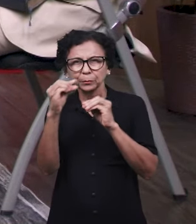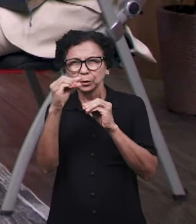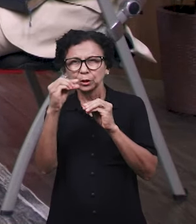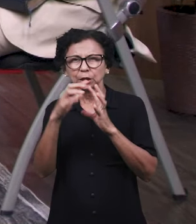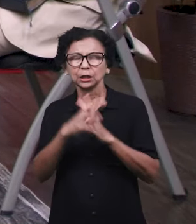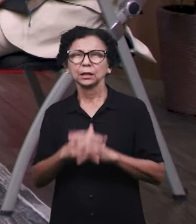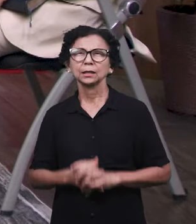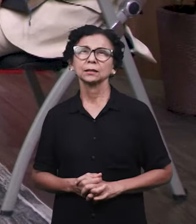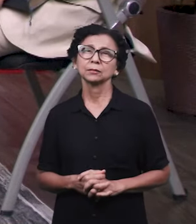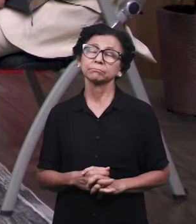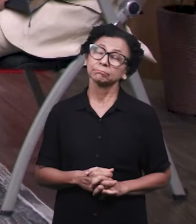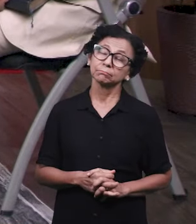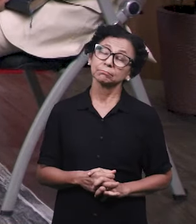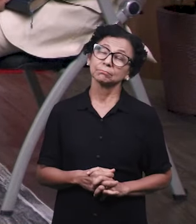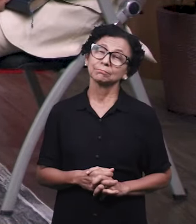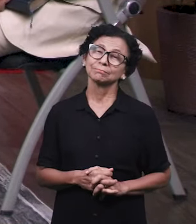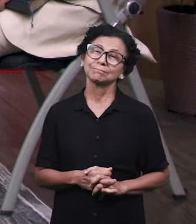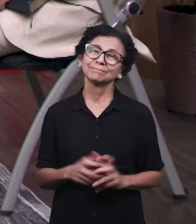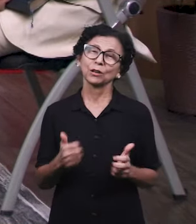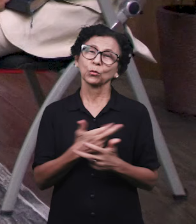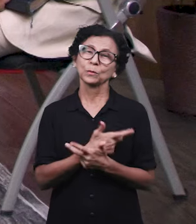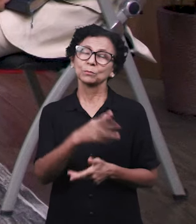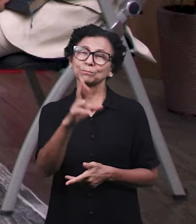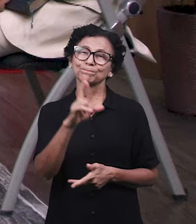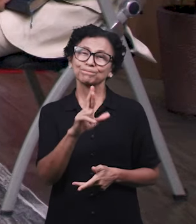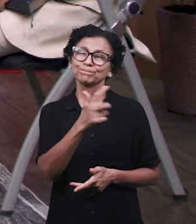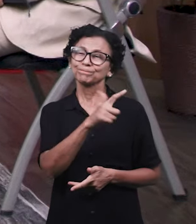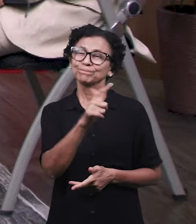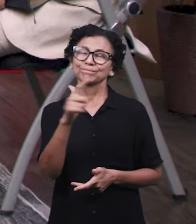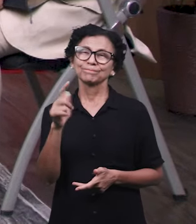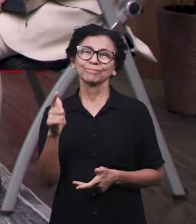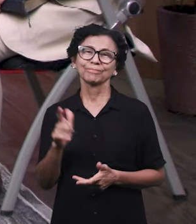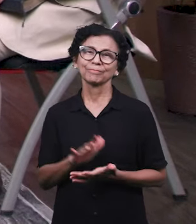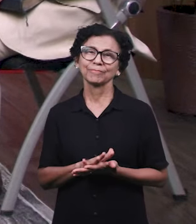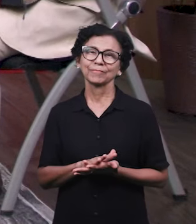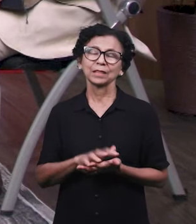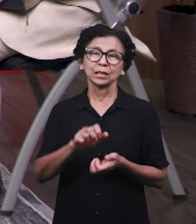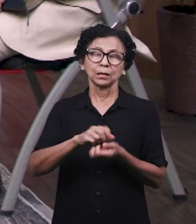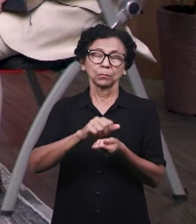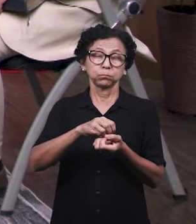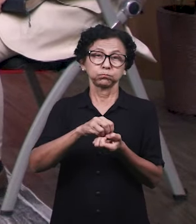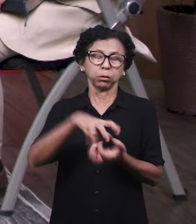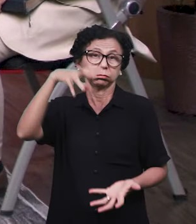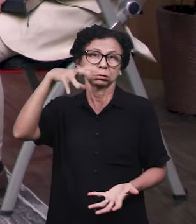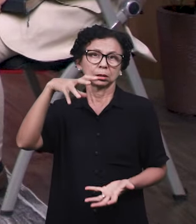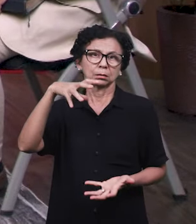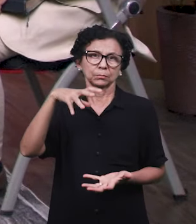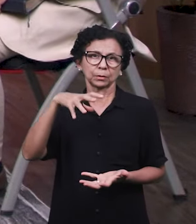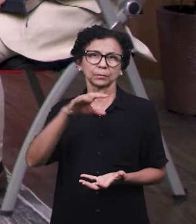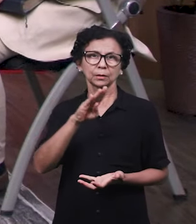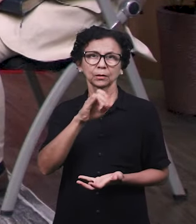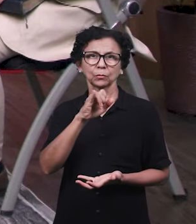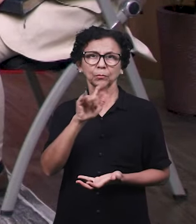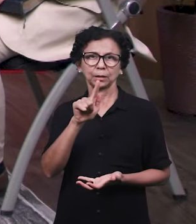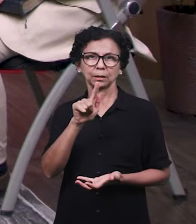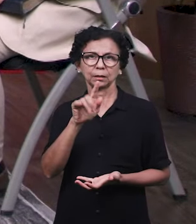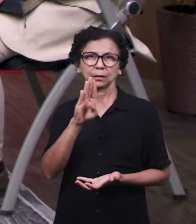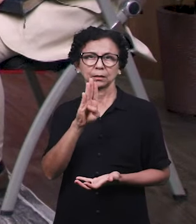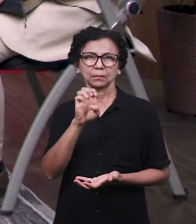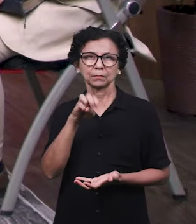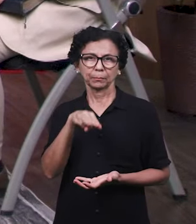muita coisa no Big Bang que não tem resposta. Vou passar o próximo para os irmãos entenderem, ó. Olha, então, assim,